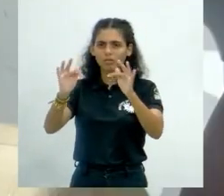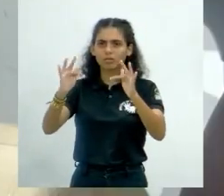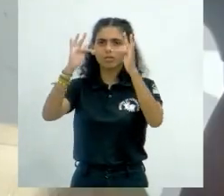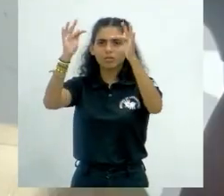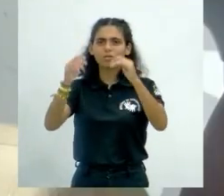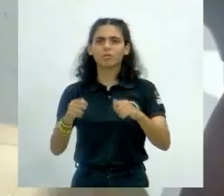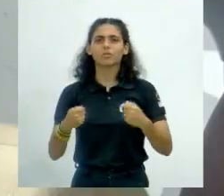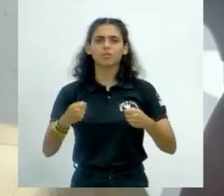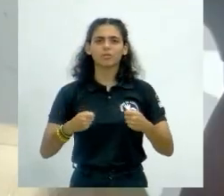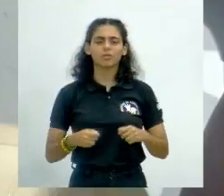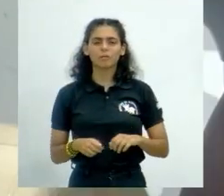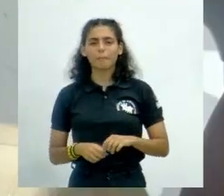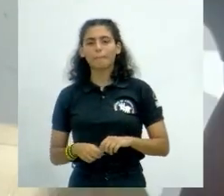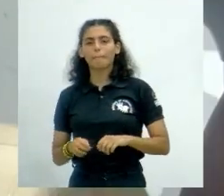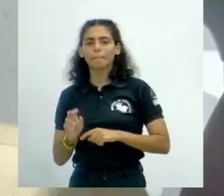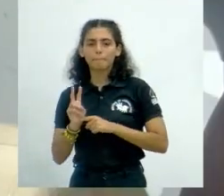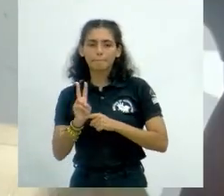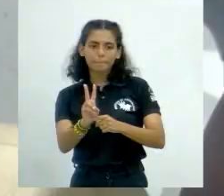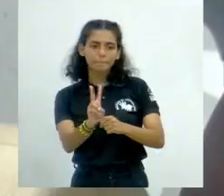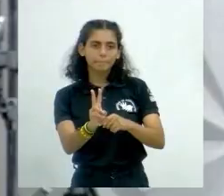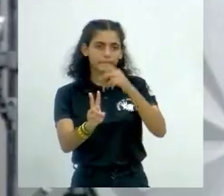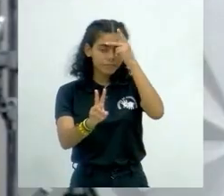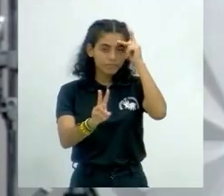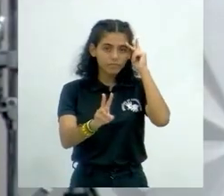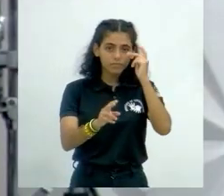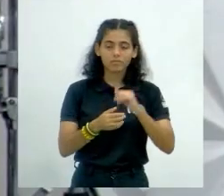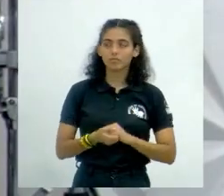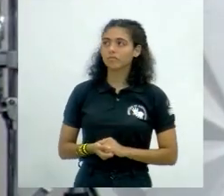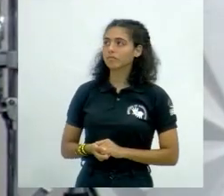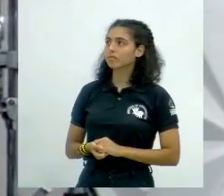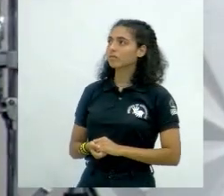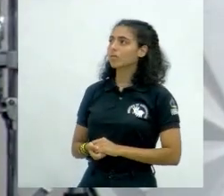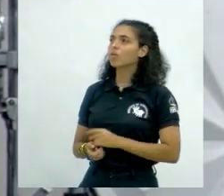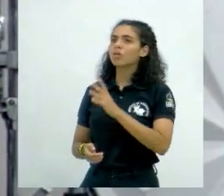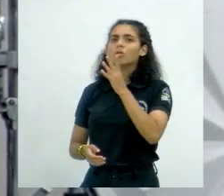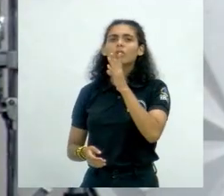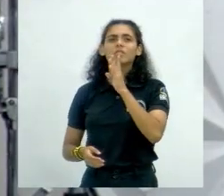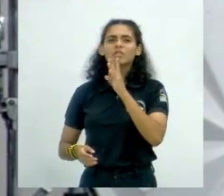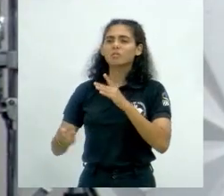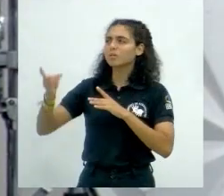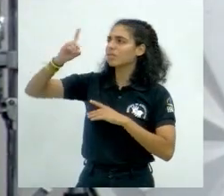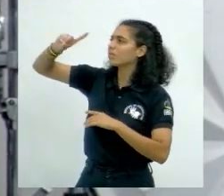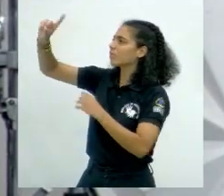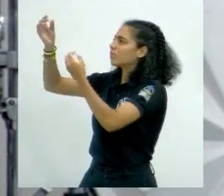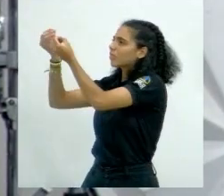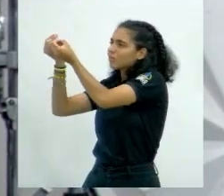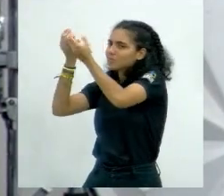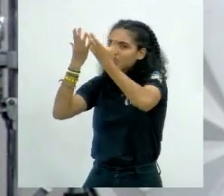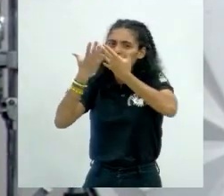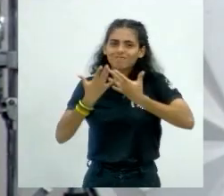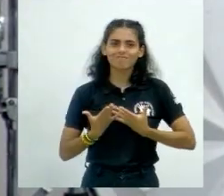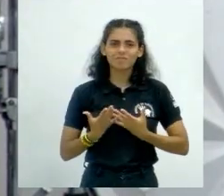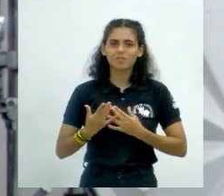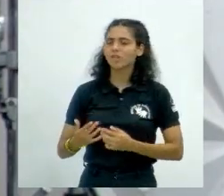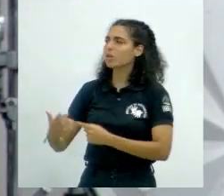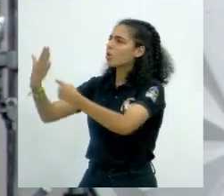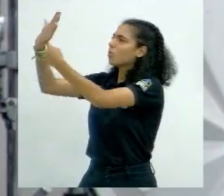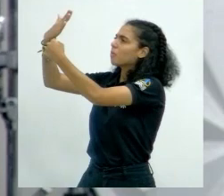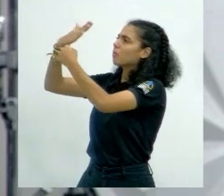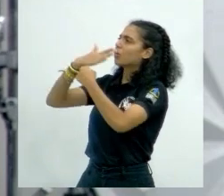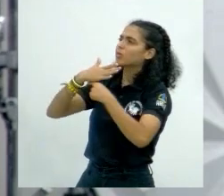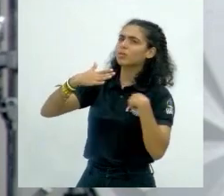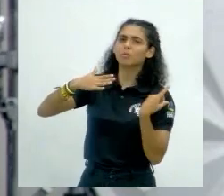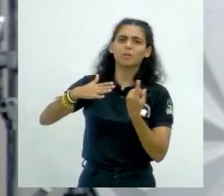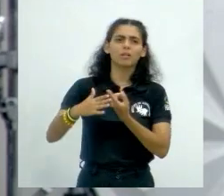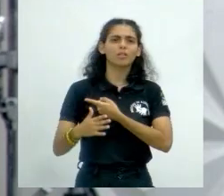colocando tudo isso porque a sabedoria que vem de Deus, ela é composta por todas essas facetas. Ela é multicolorida,